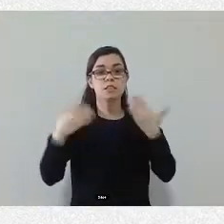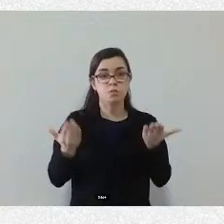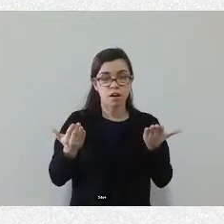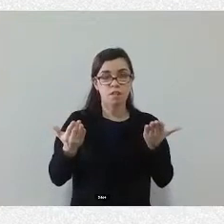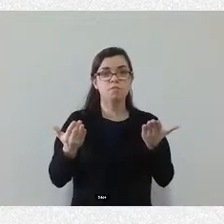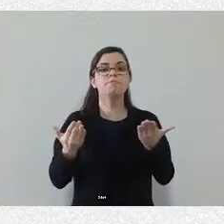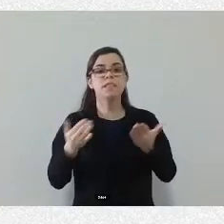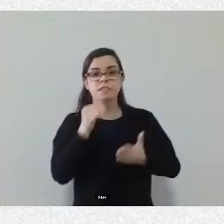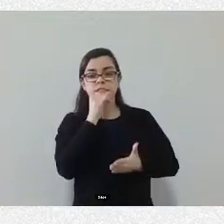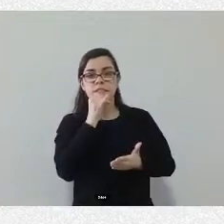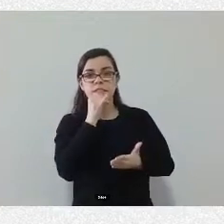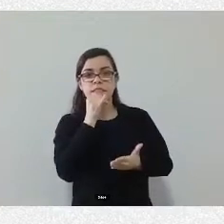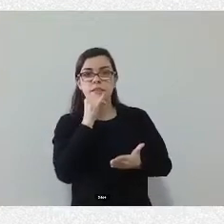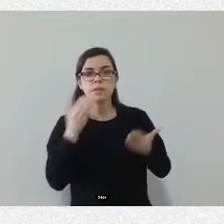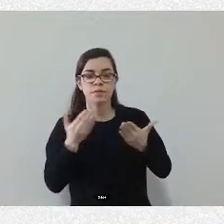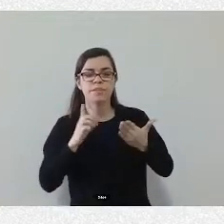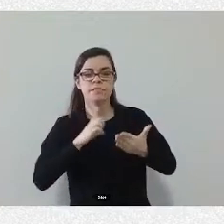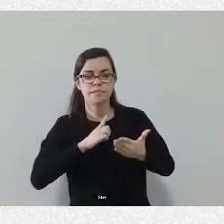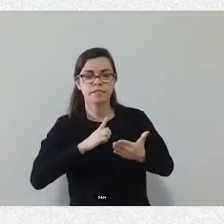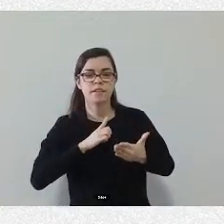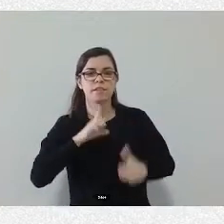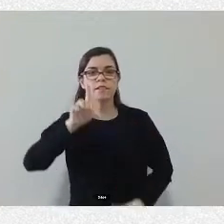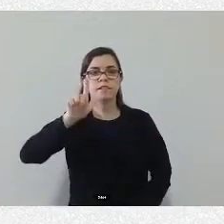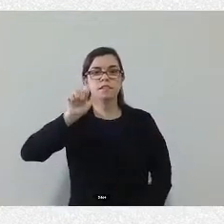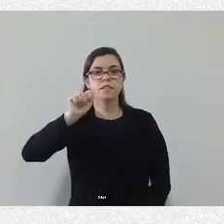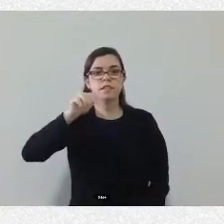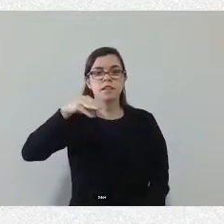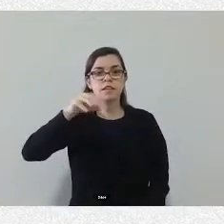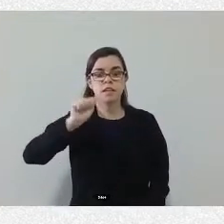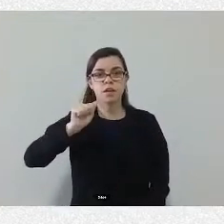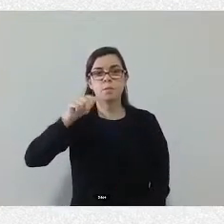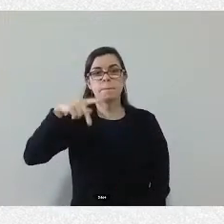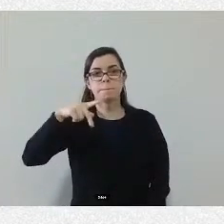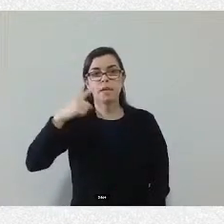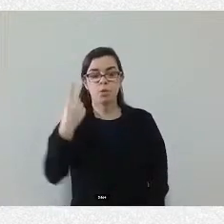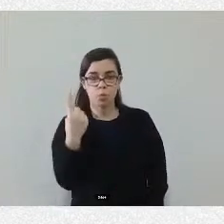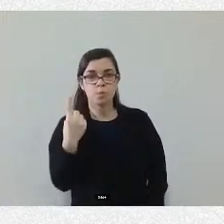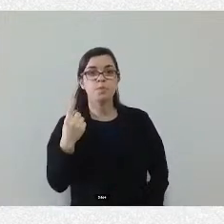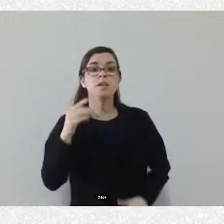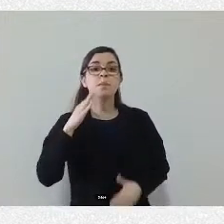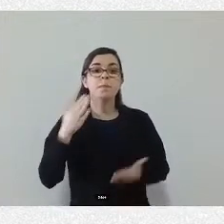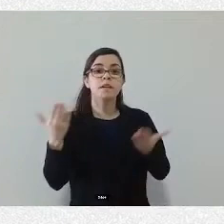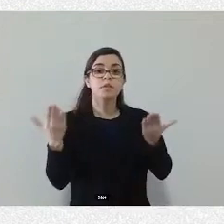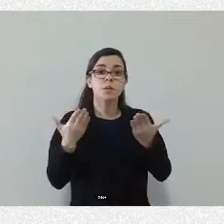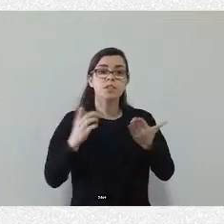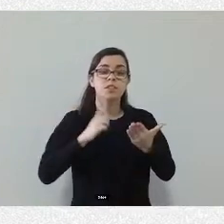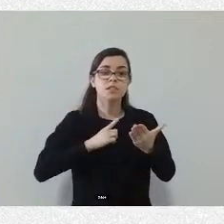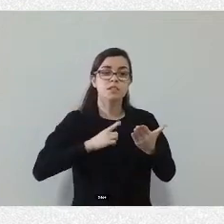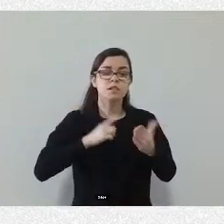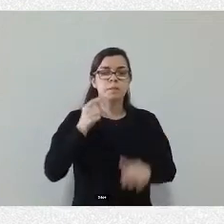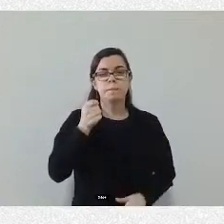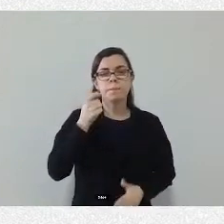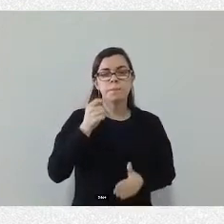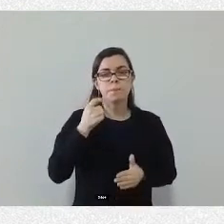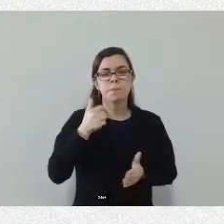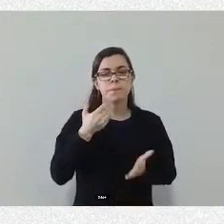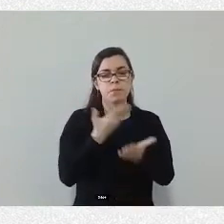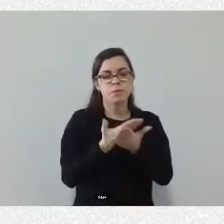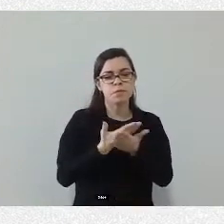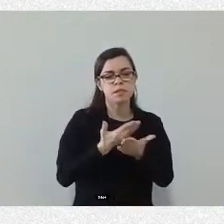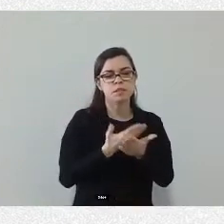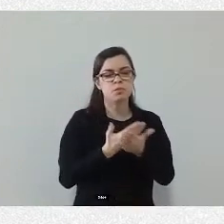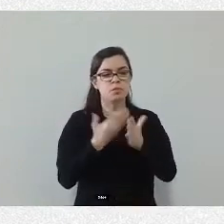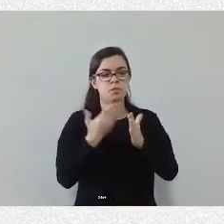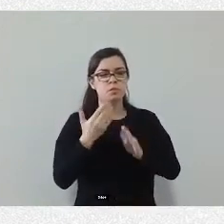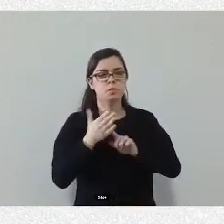nesse contexto, existem muito poucos estudos ainda mostrando, né, quais são as variantes mais comuns no nosso meio. Então, aqui nós teremos um estudo de